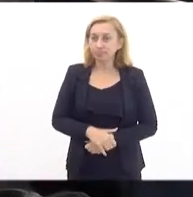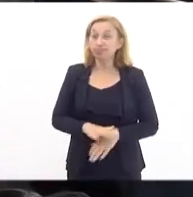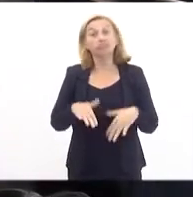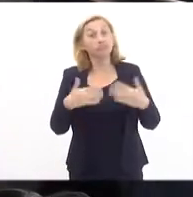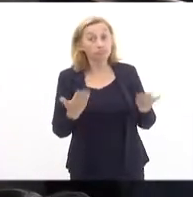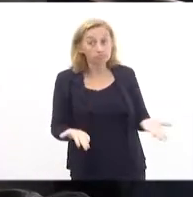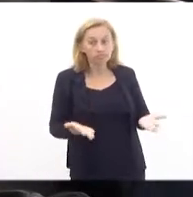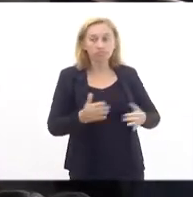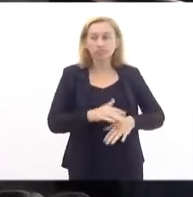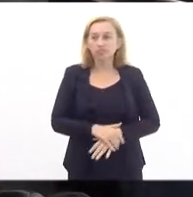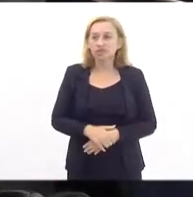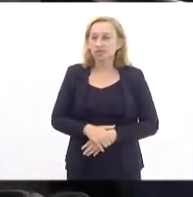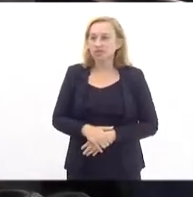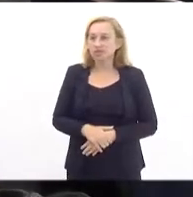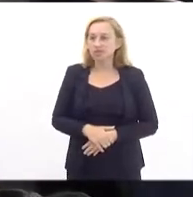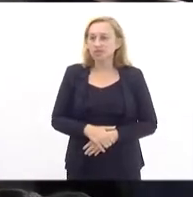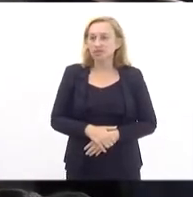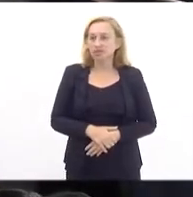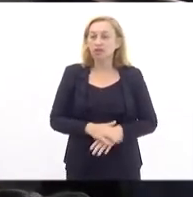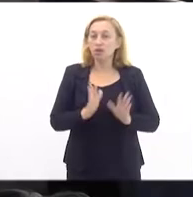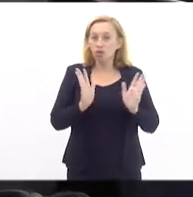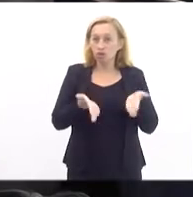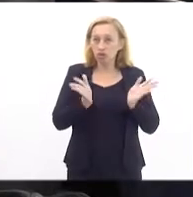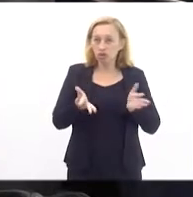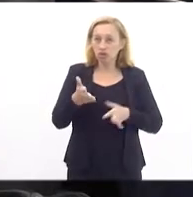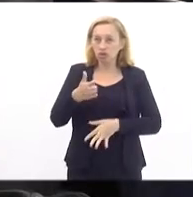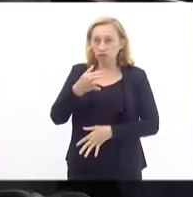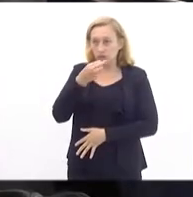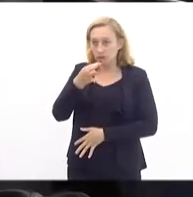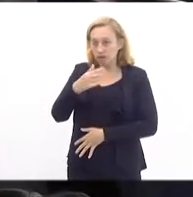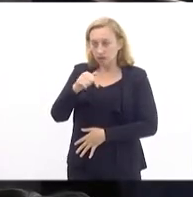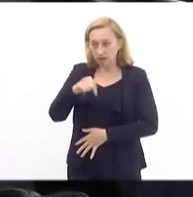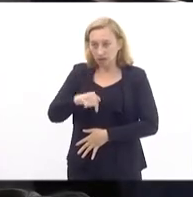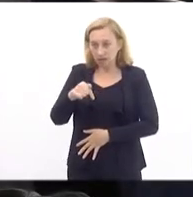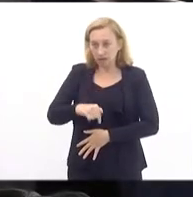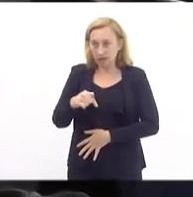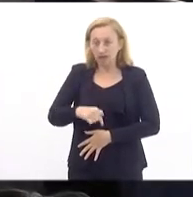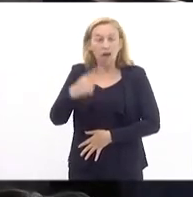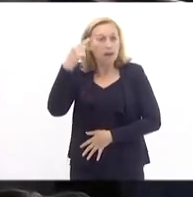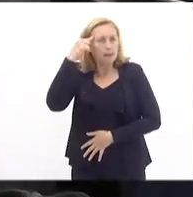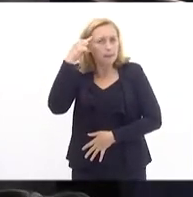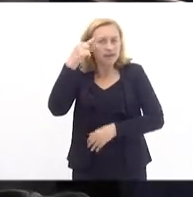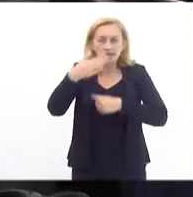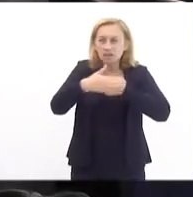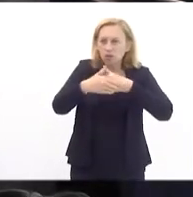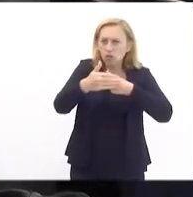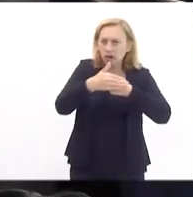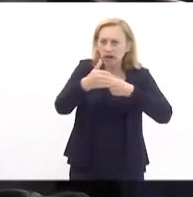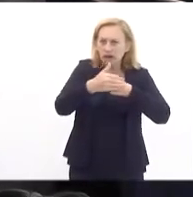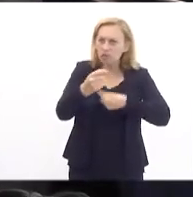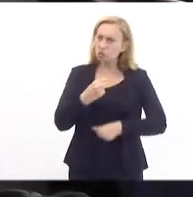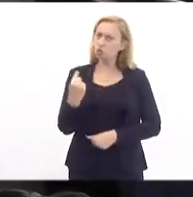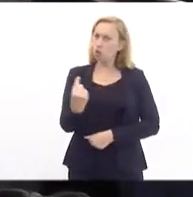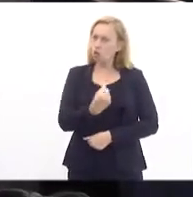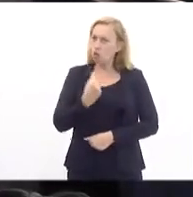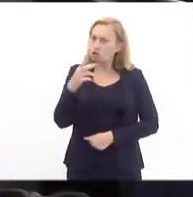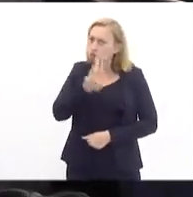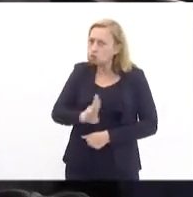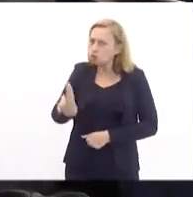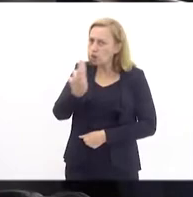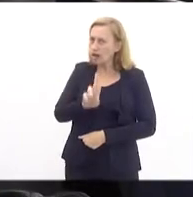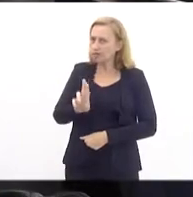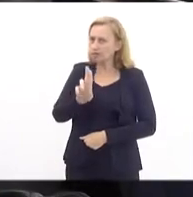Então, o meu intuito hoje aqui é que eles pensem com carinho em nós,